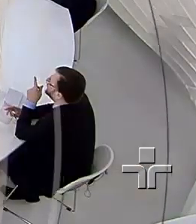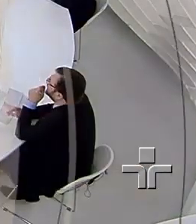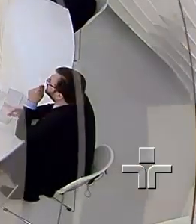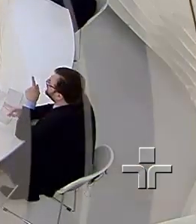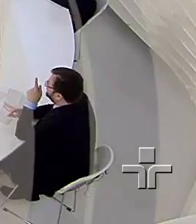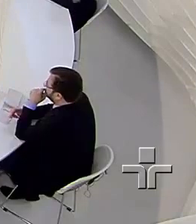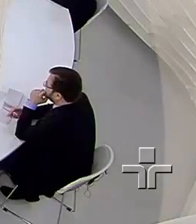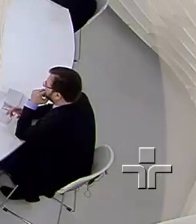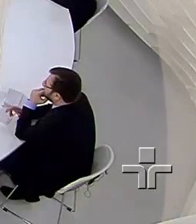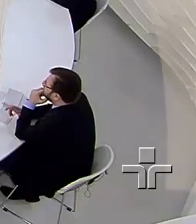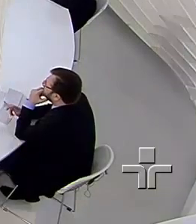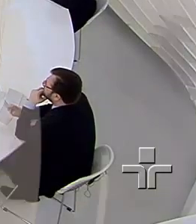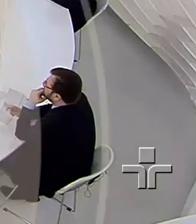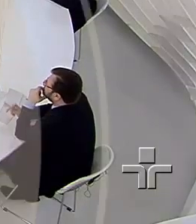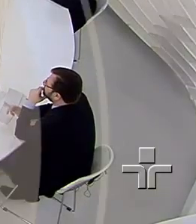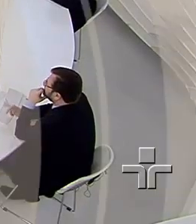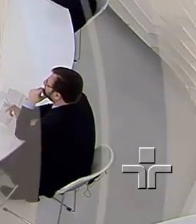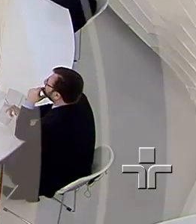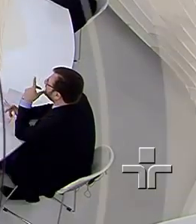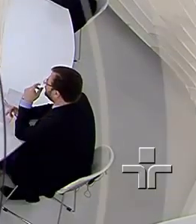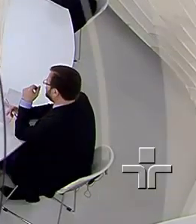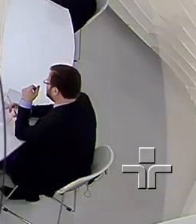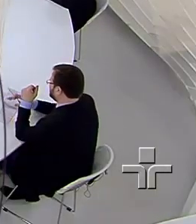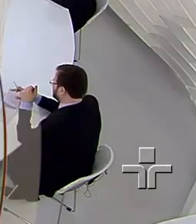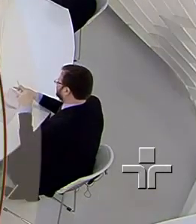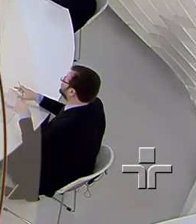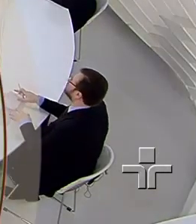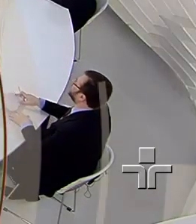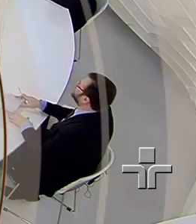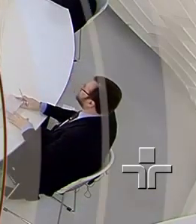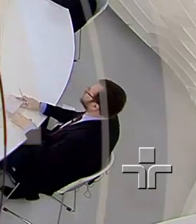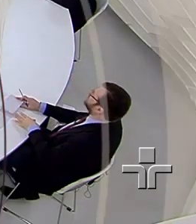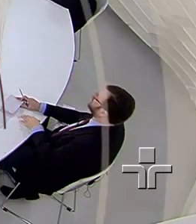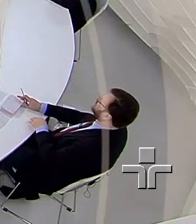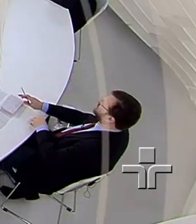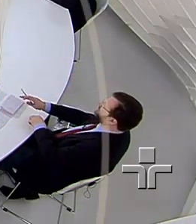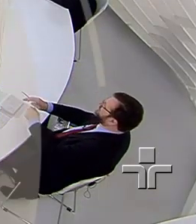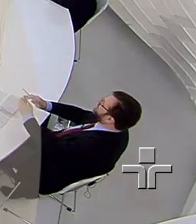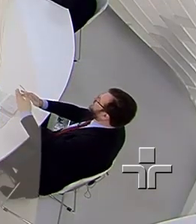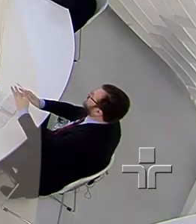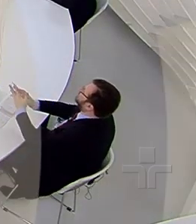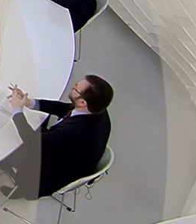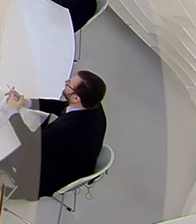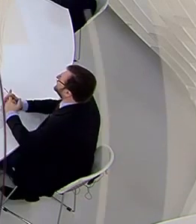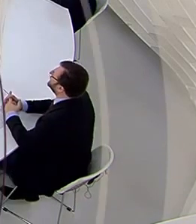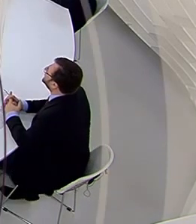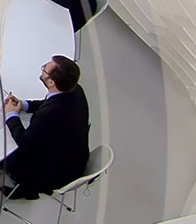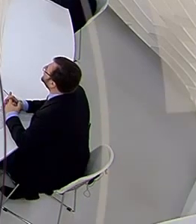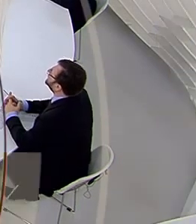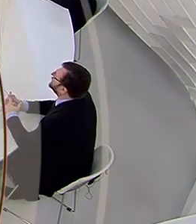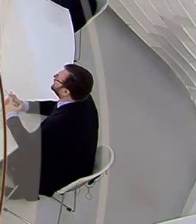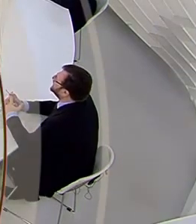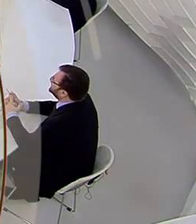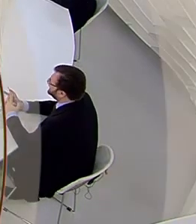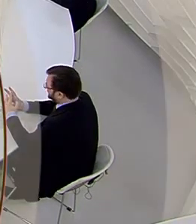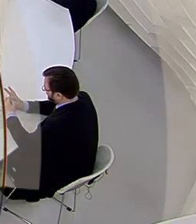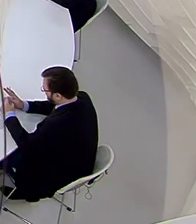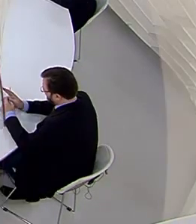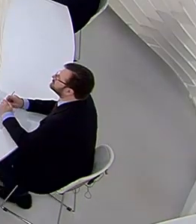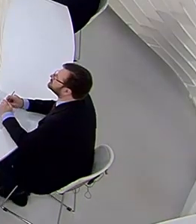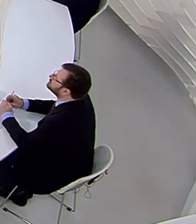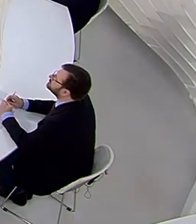no governo. Assim, eu queria que o senhor identificasse onde é que é cultivada essa ideologia comunista, porque os